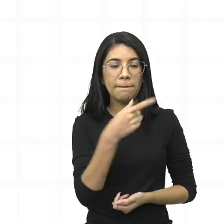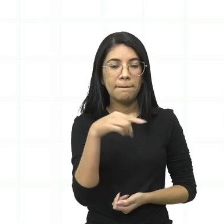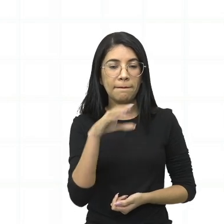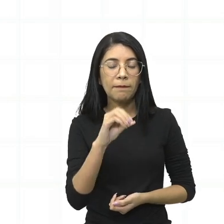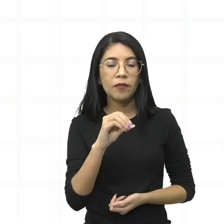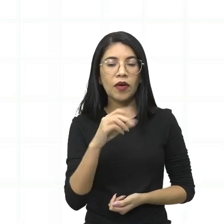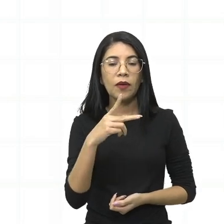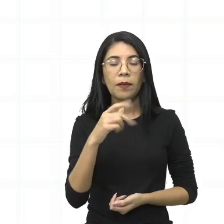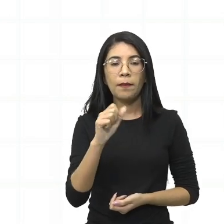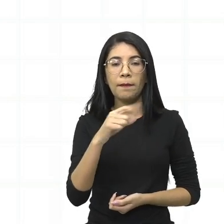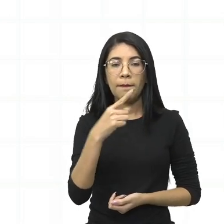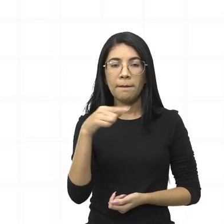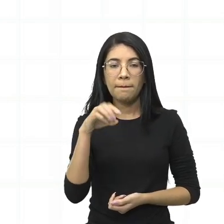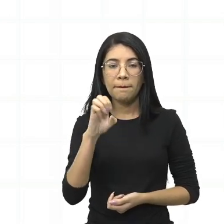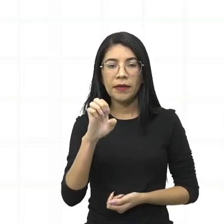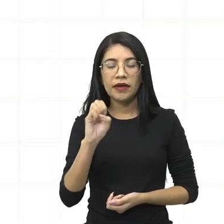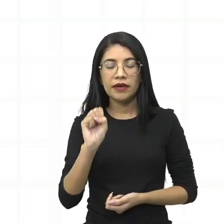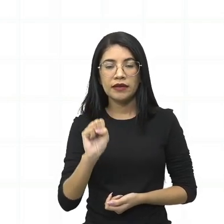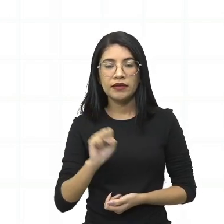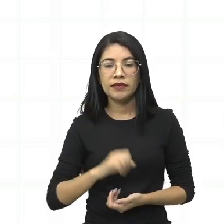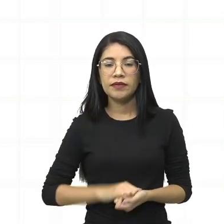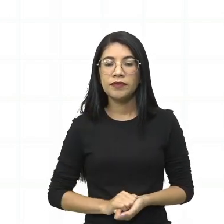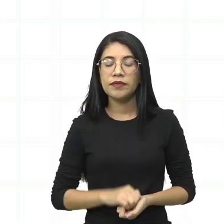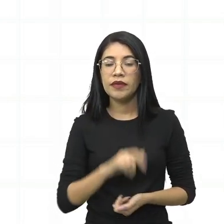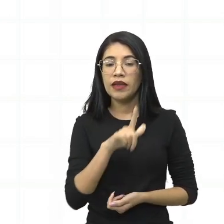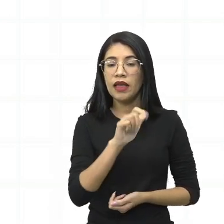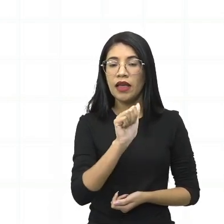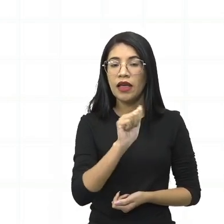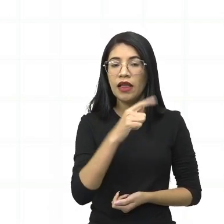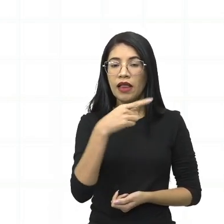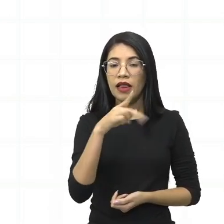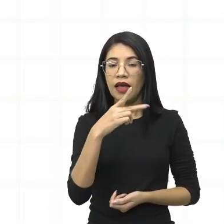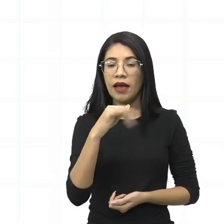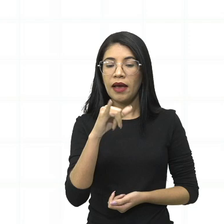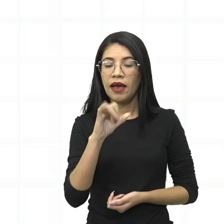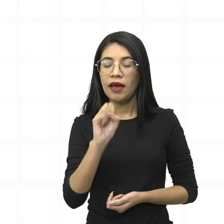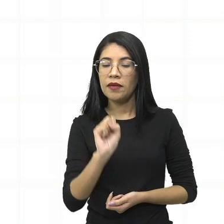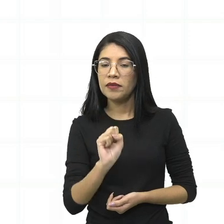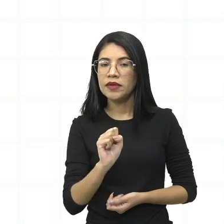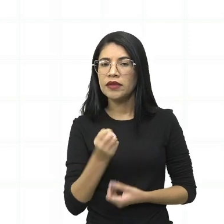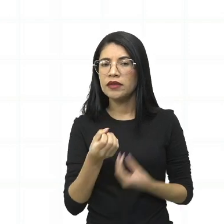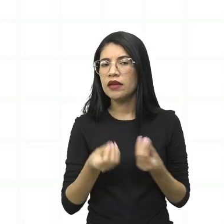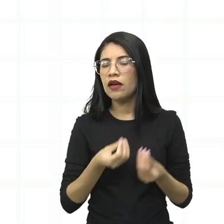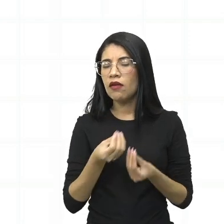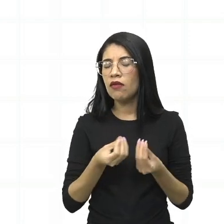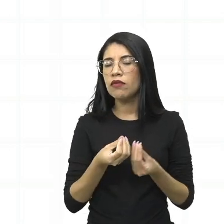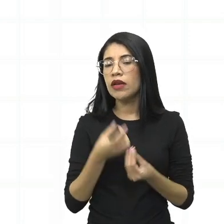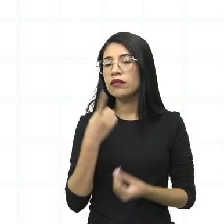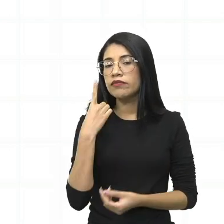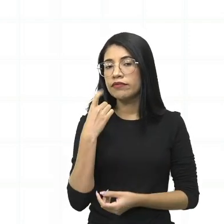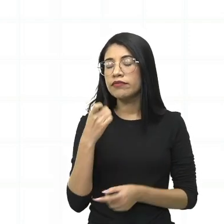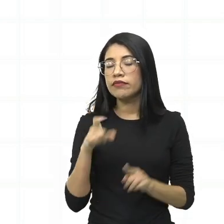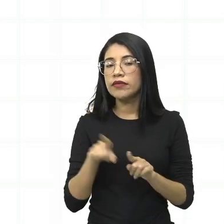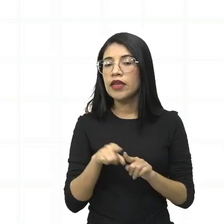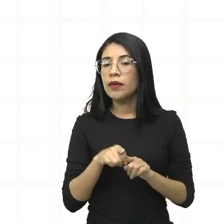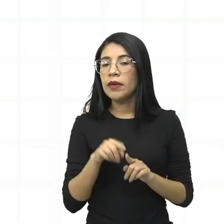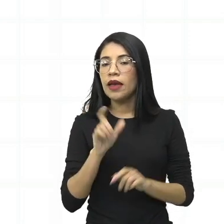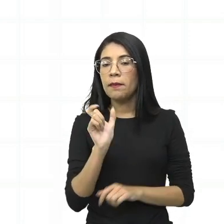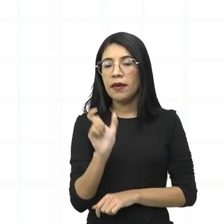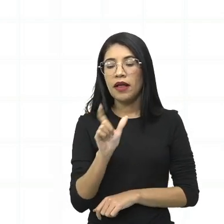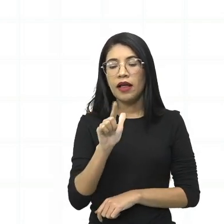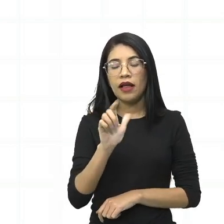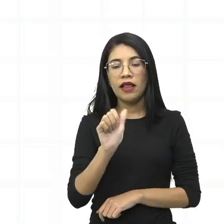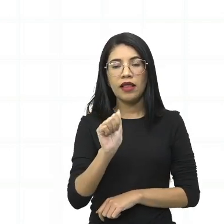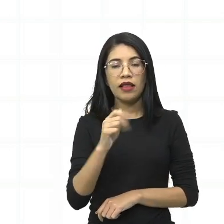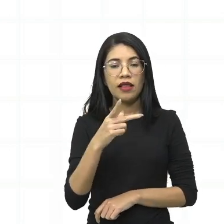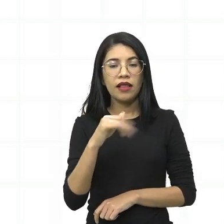Pães, né? Na letra A. Lápis. Isso aqui é bem interessante, né? O plural da letra... o plural da